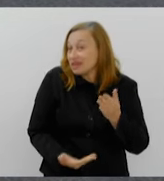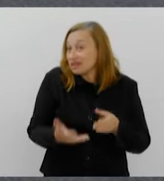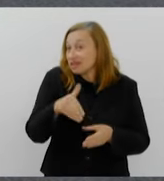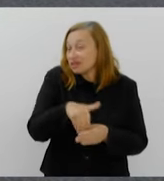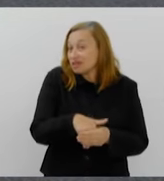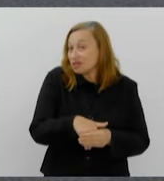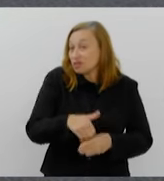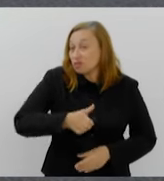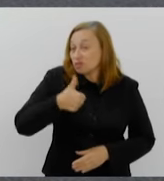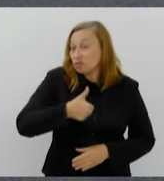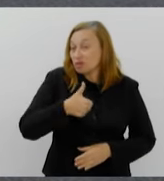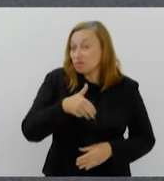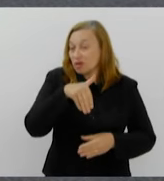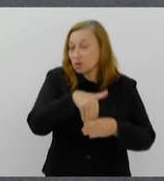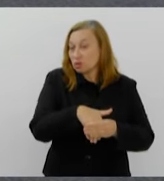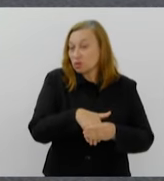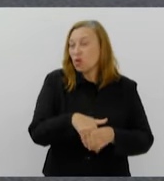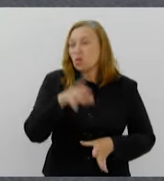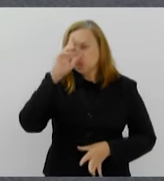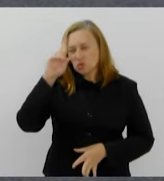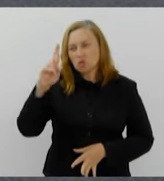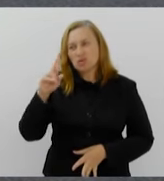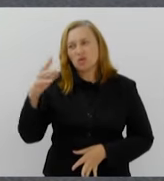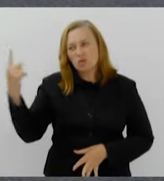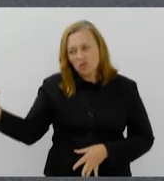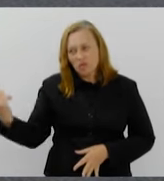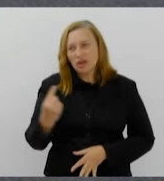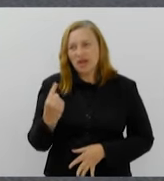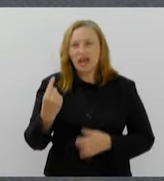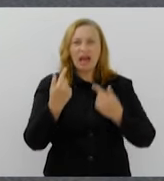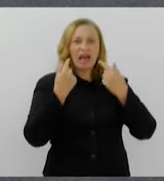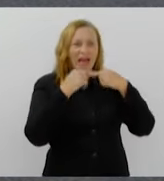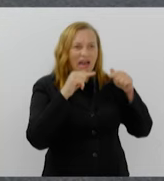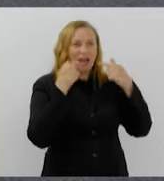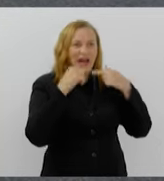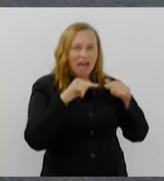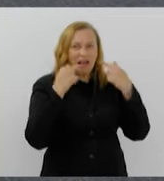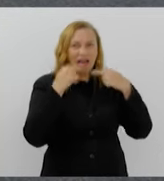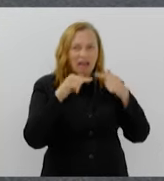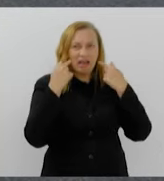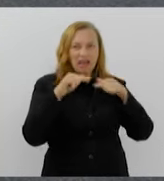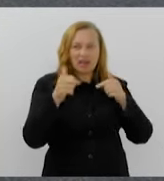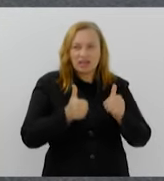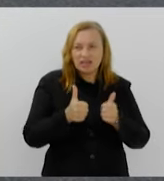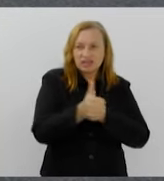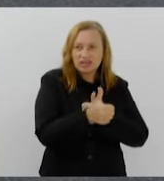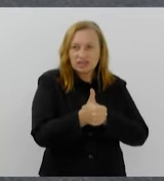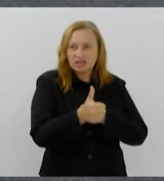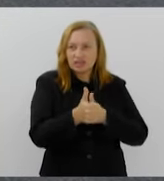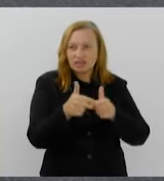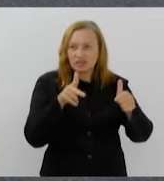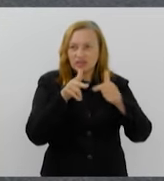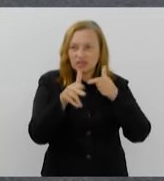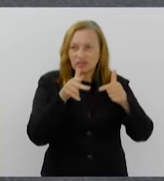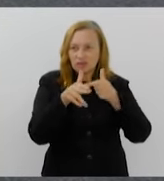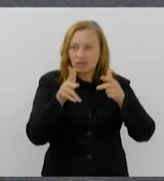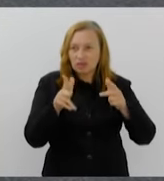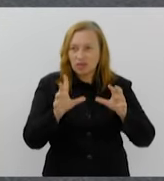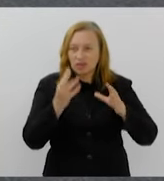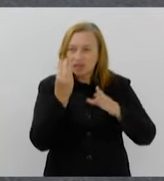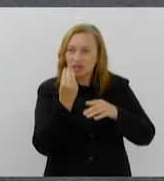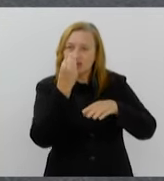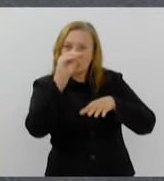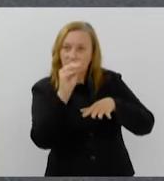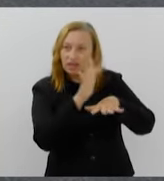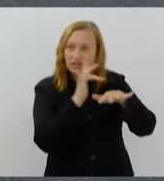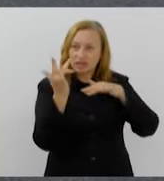turno vossa excelência fica aqui gritando protagonizando para poder fazer corte botar na internet mas